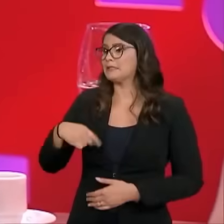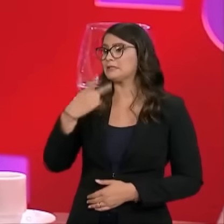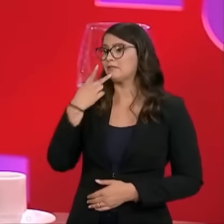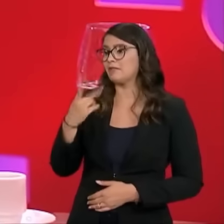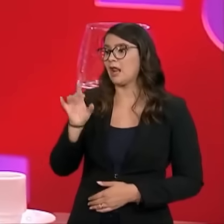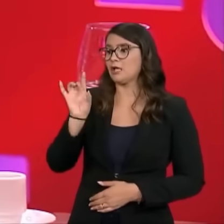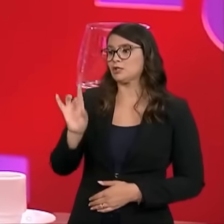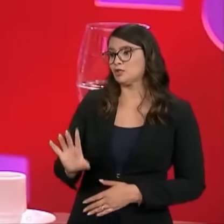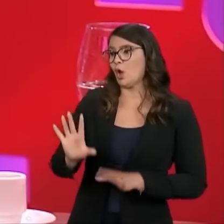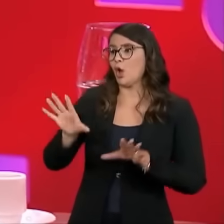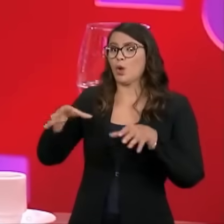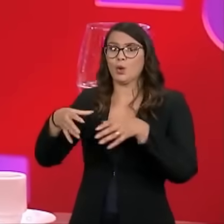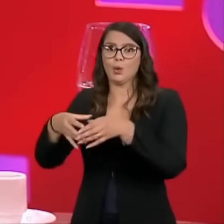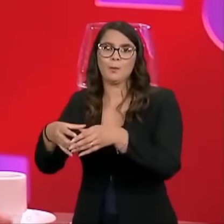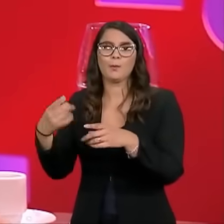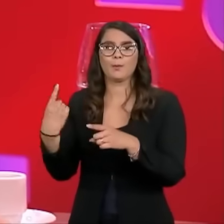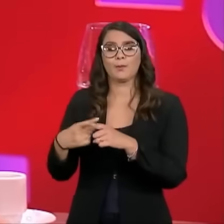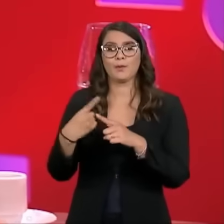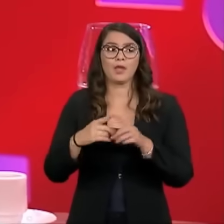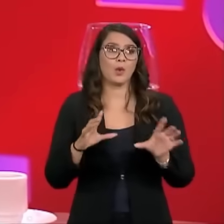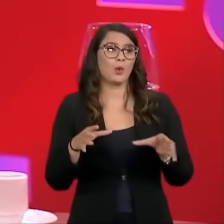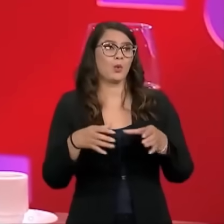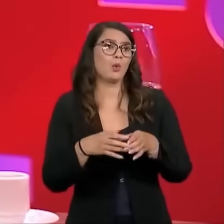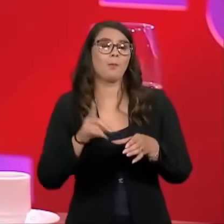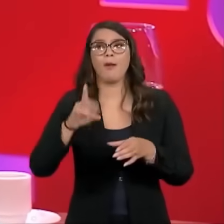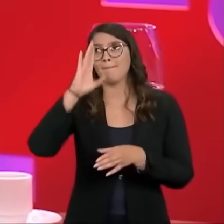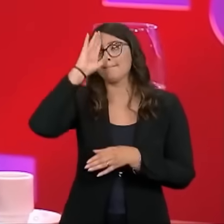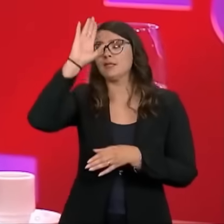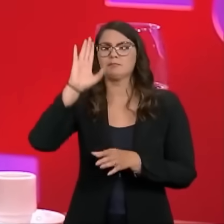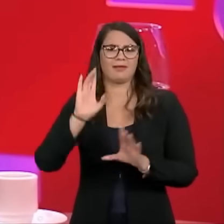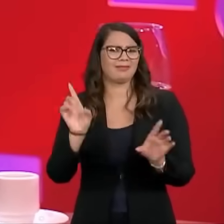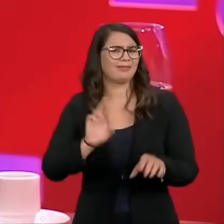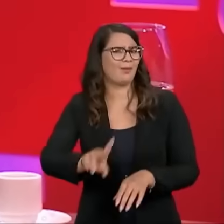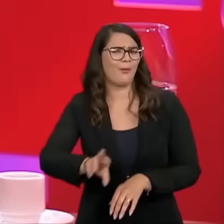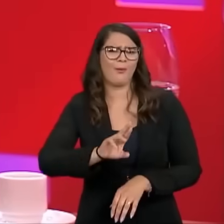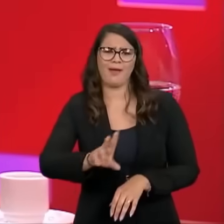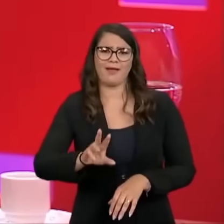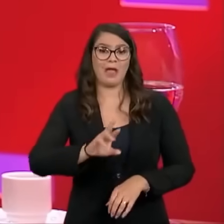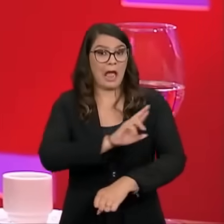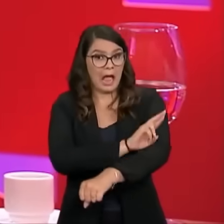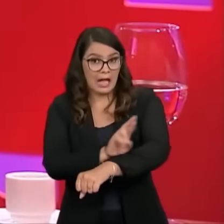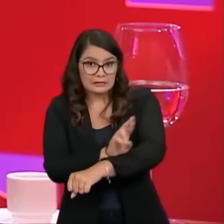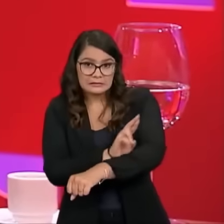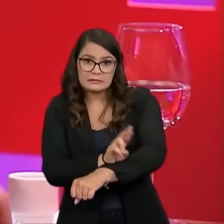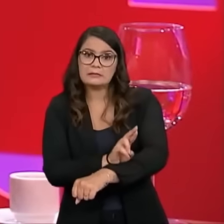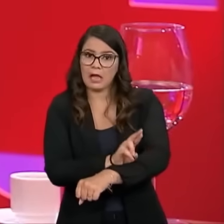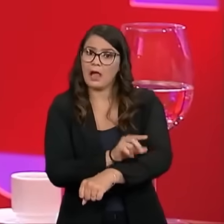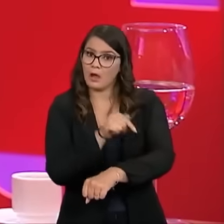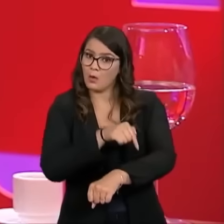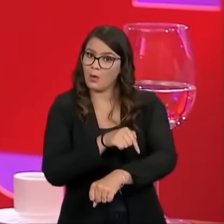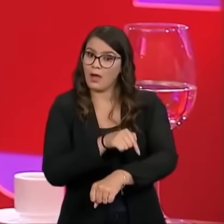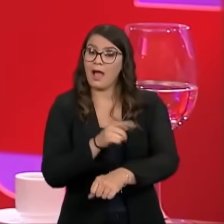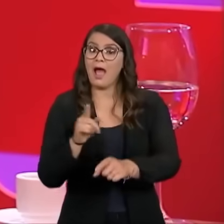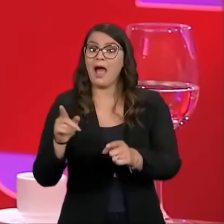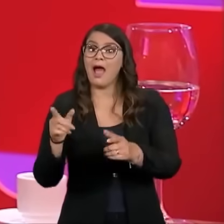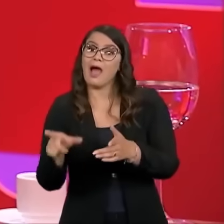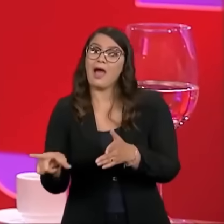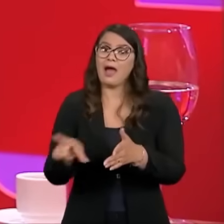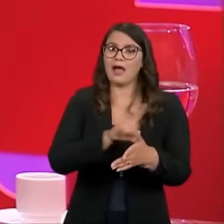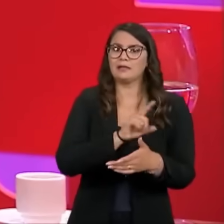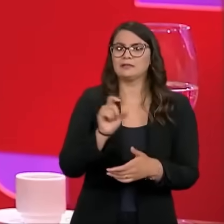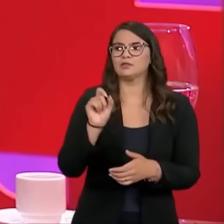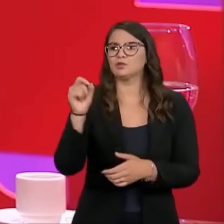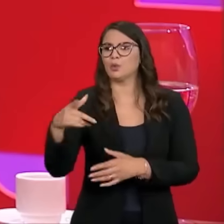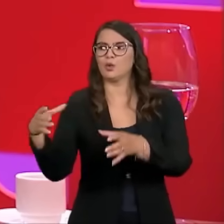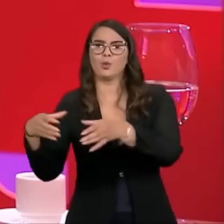apenas sobre classe porque a classe é o Pilar não a questão racial ela é uma questão que muitas vezes antecede a questão de